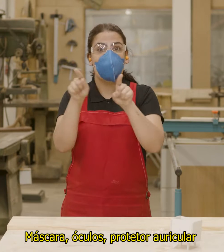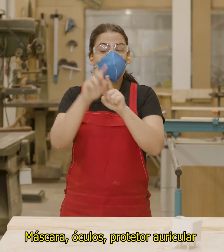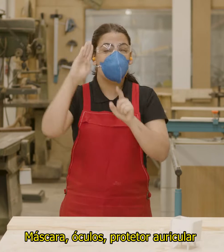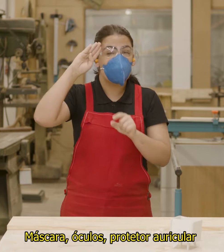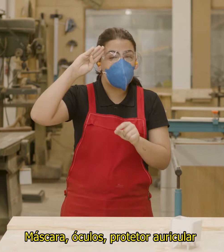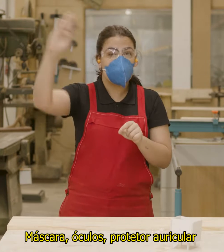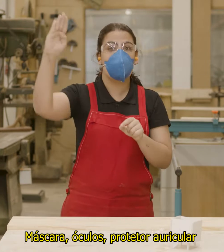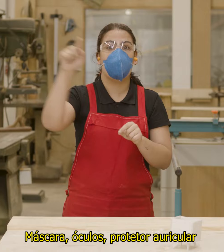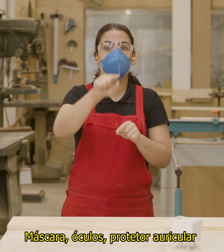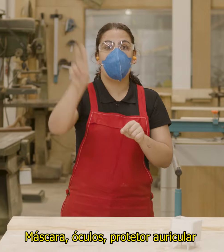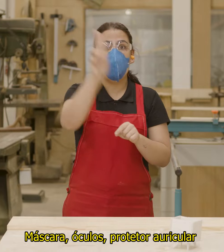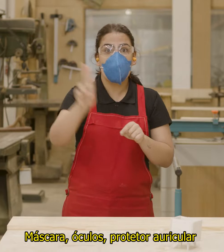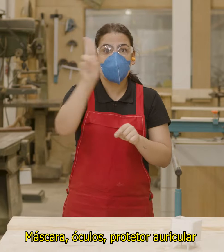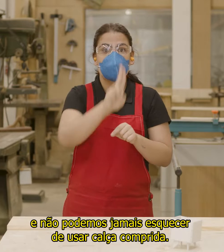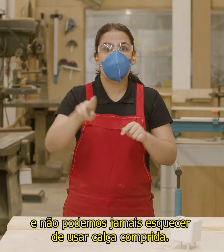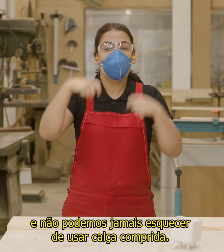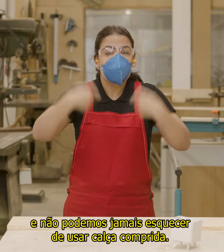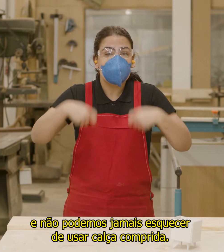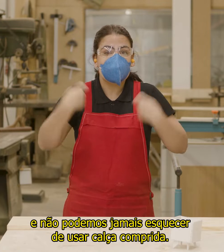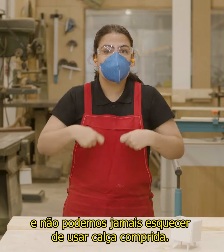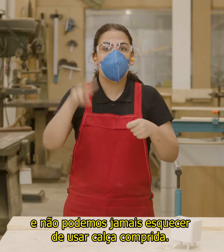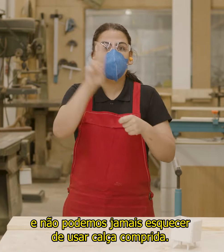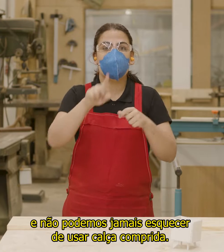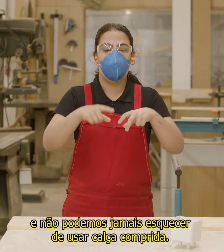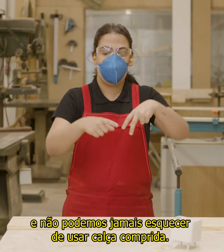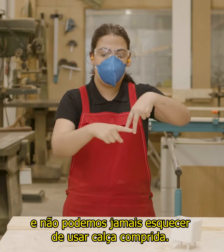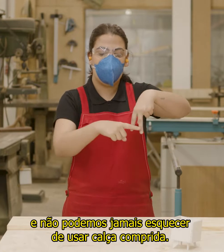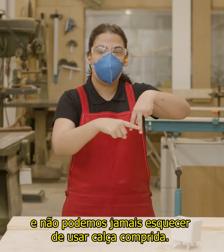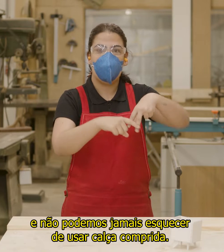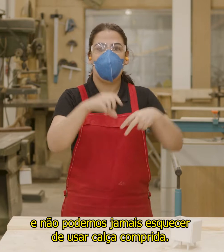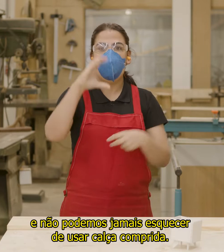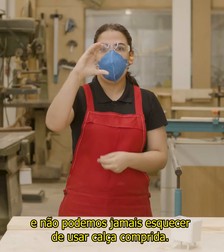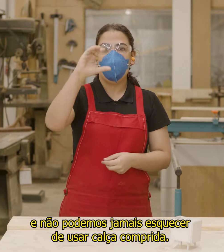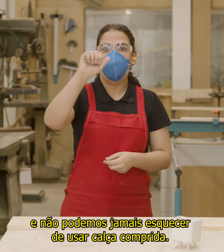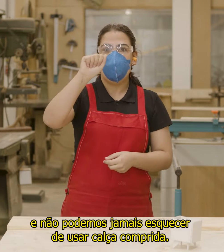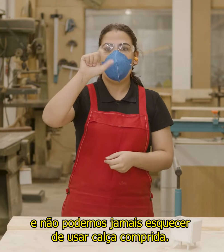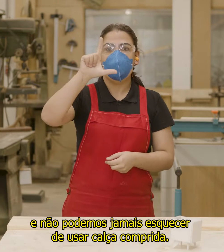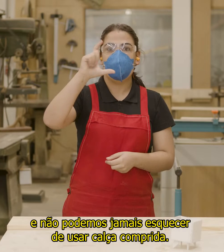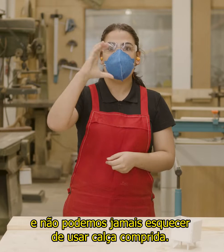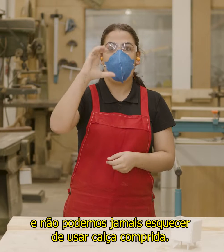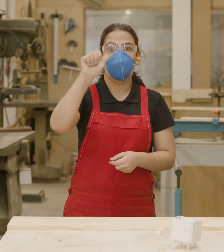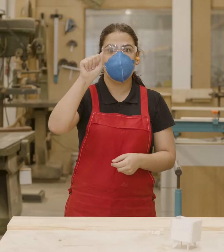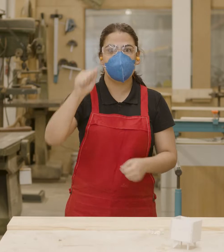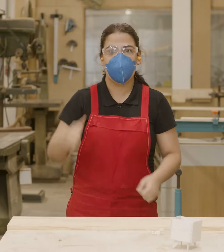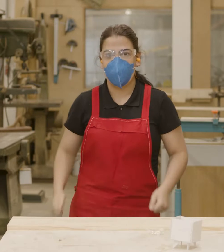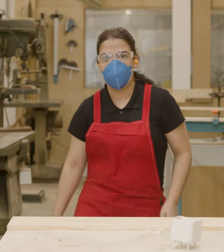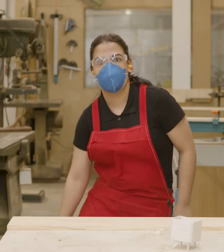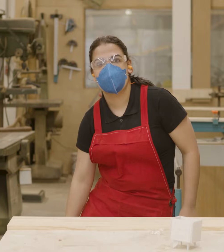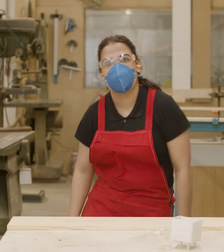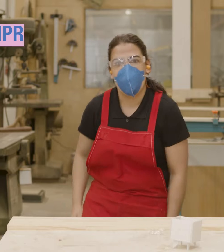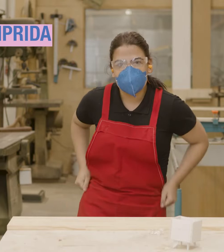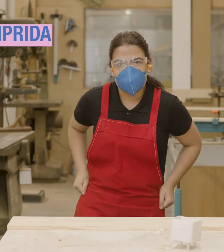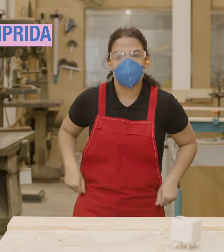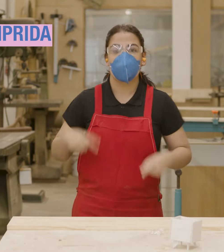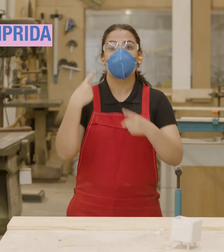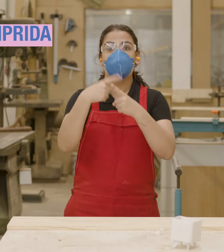Máscara, óculos, protetor auricular e não podemos jamais esquecer de usar calça comprida.